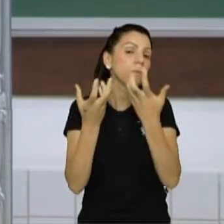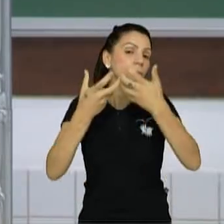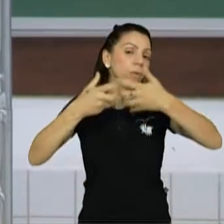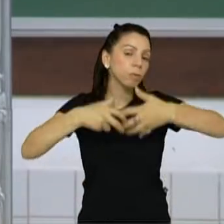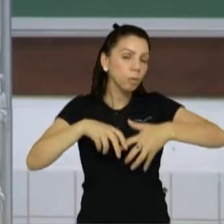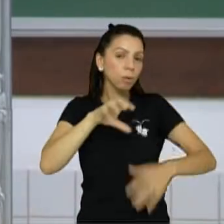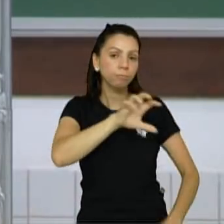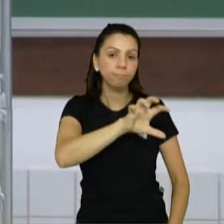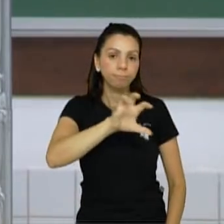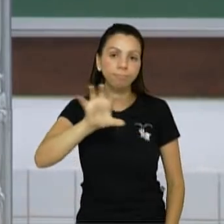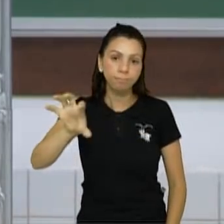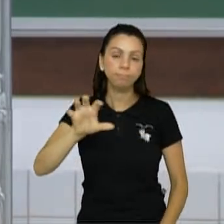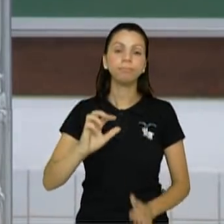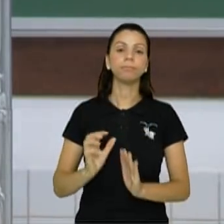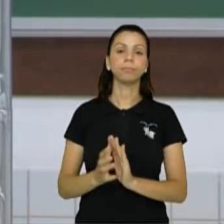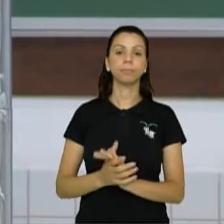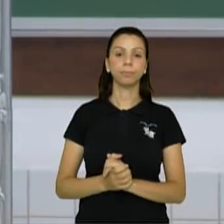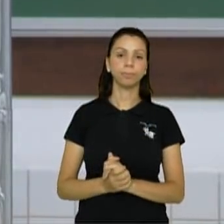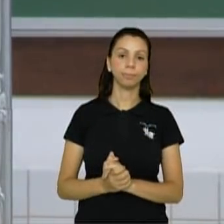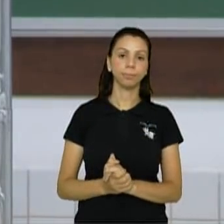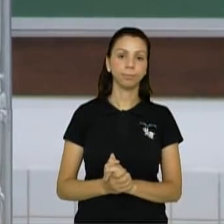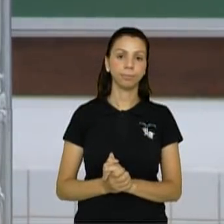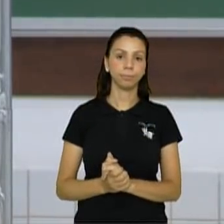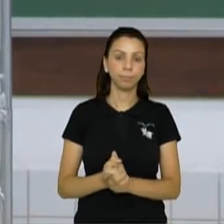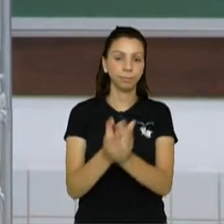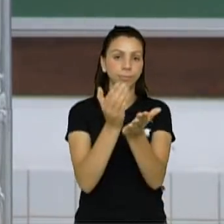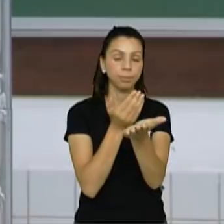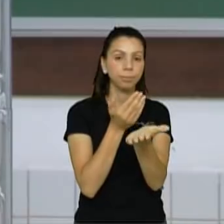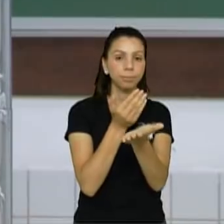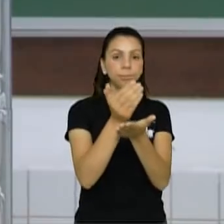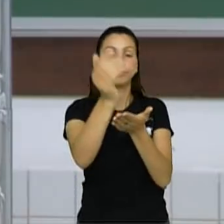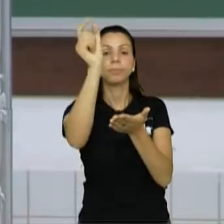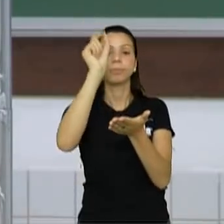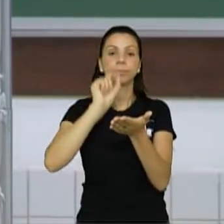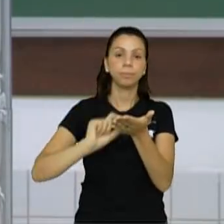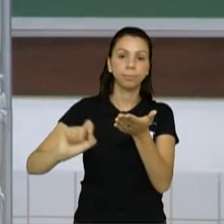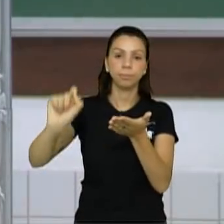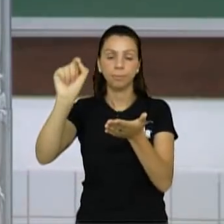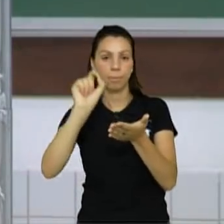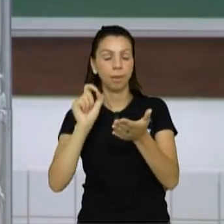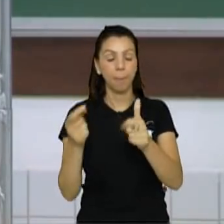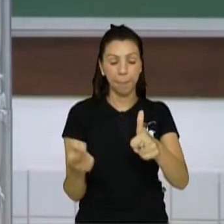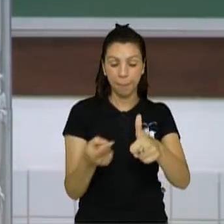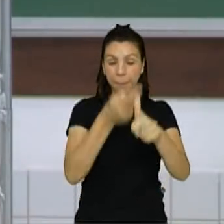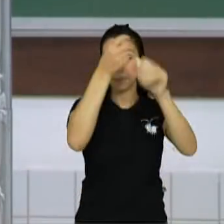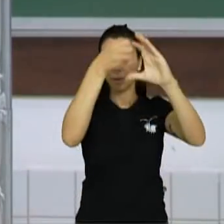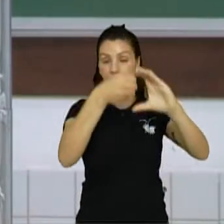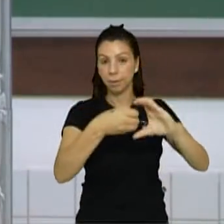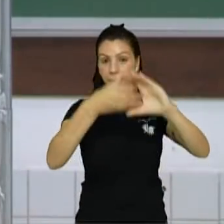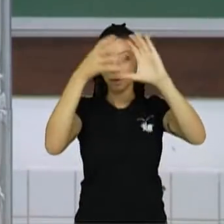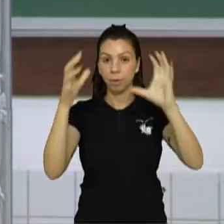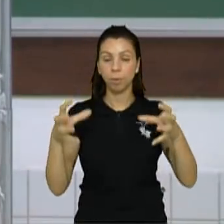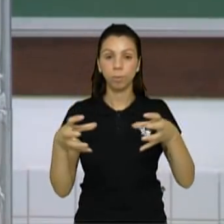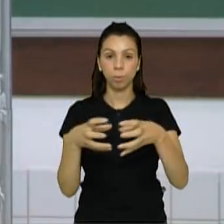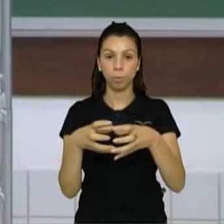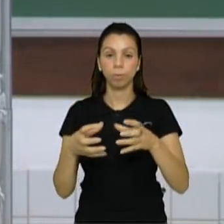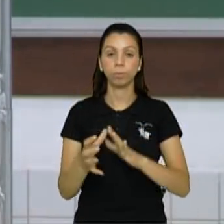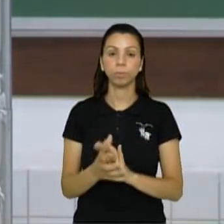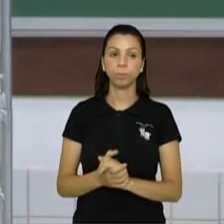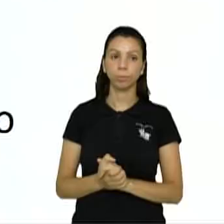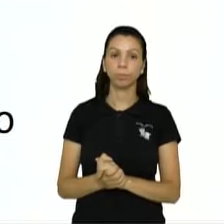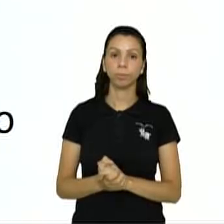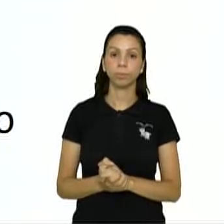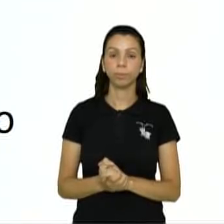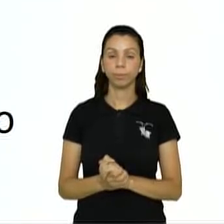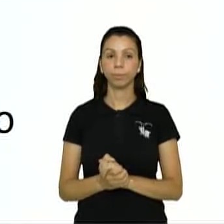animais, ok? Então vamos começar falando da primeira característica do grupo dos artrópodes. Qual